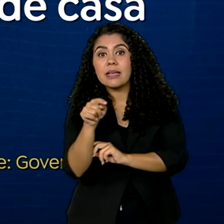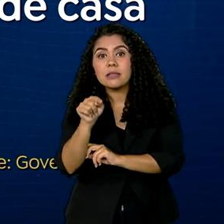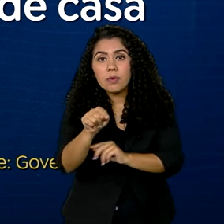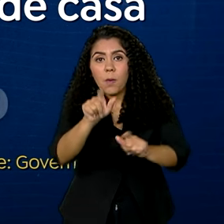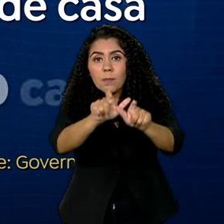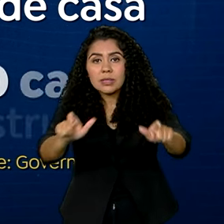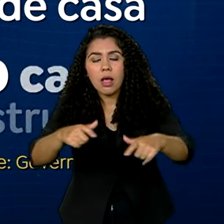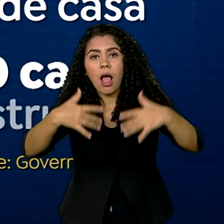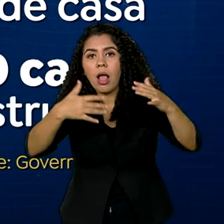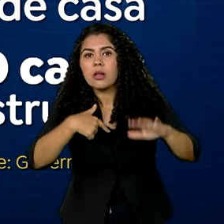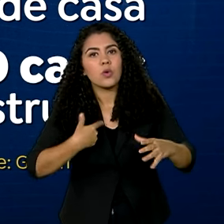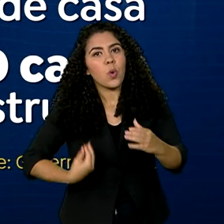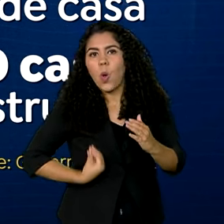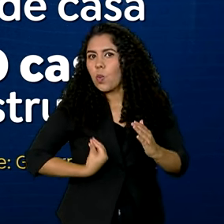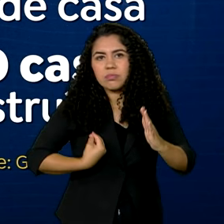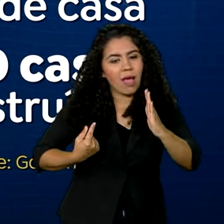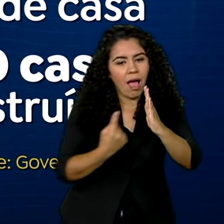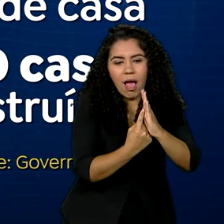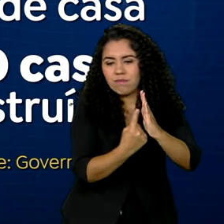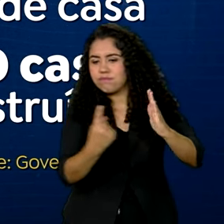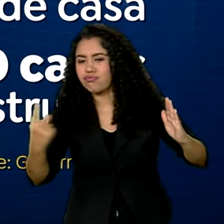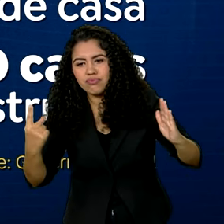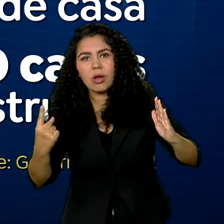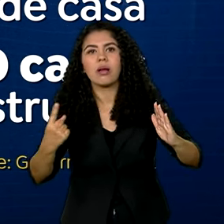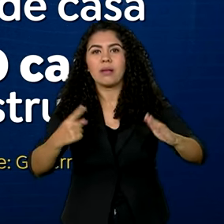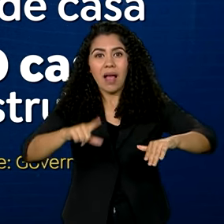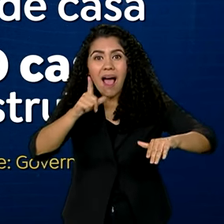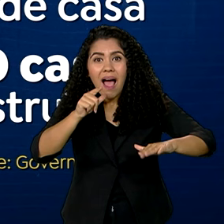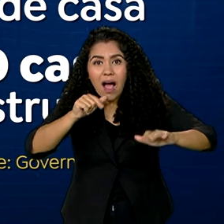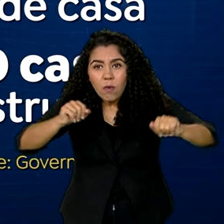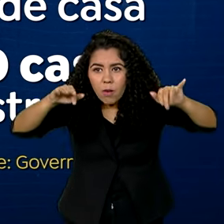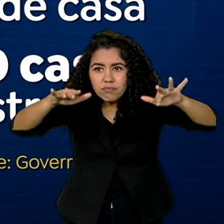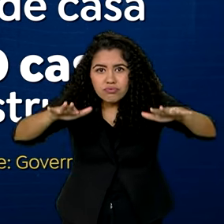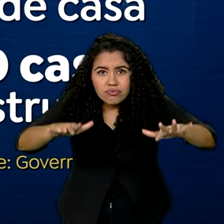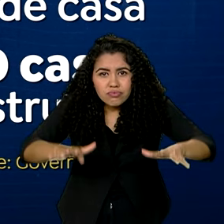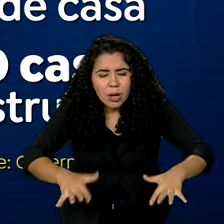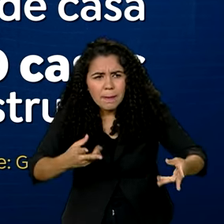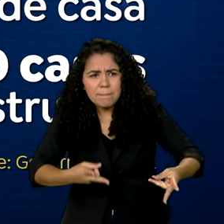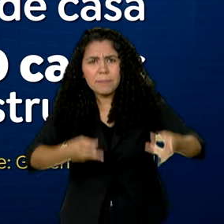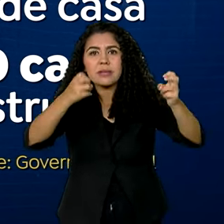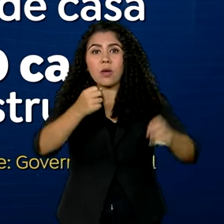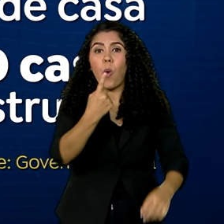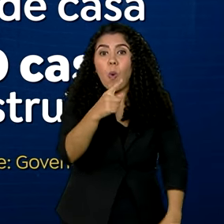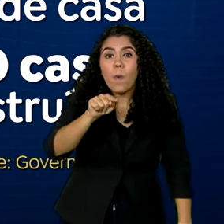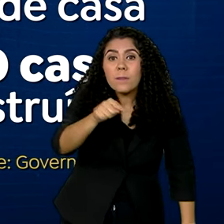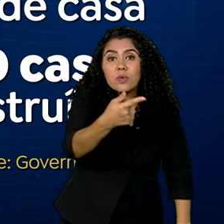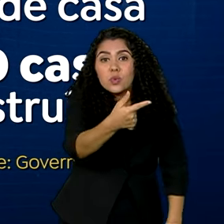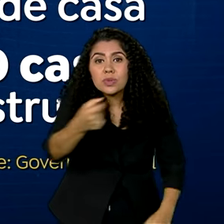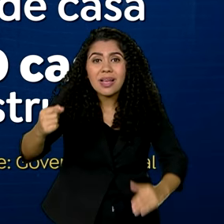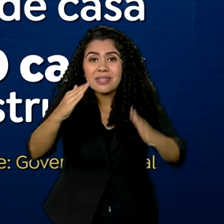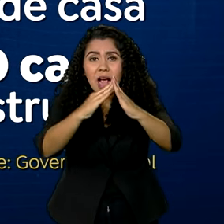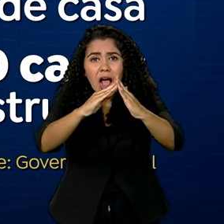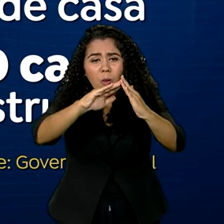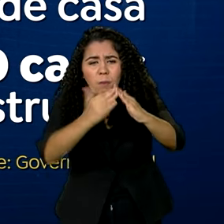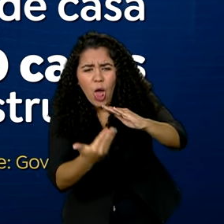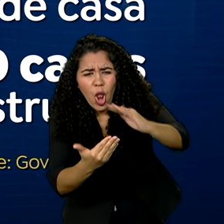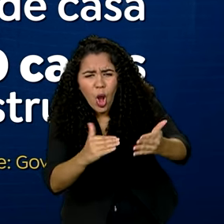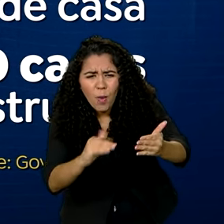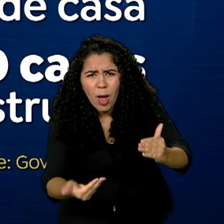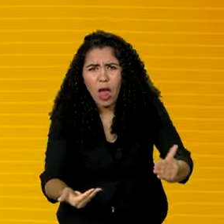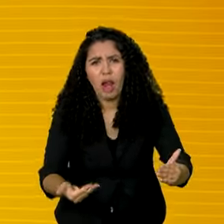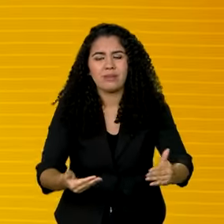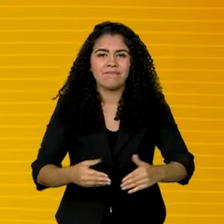casa. Com a redução do nível das águas, foi possível perceber que 1.200 casas foram completamente